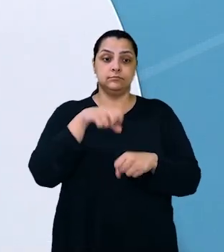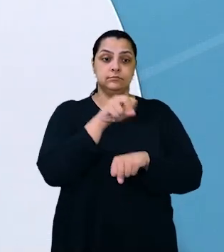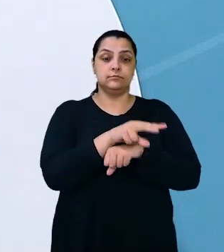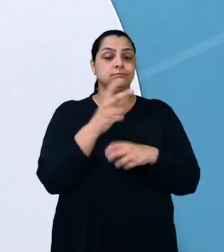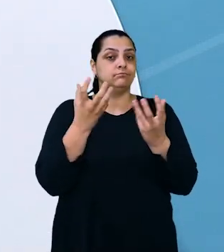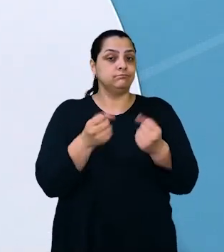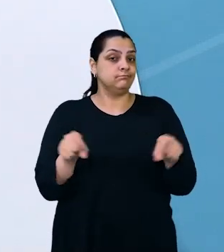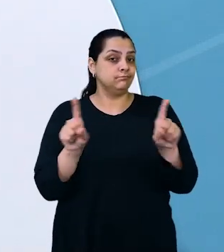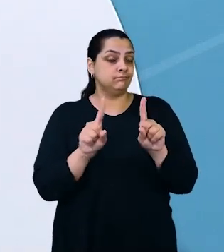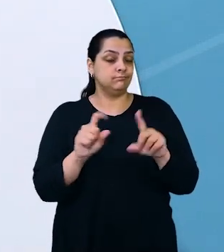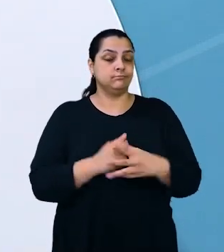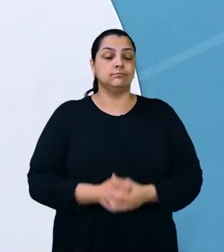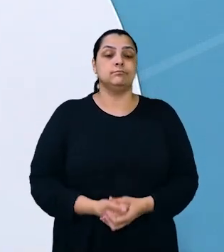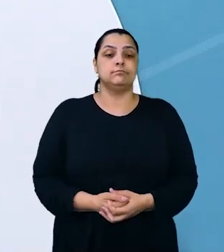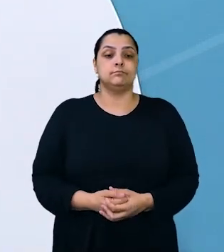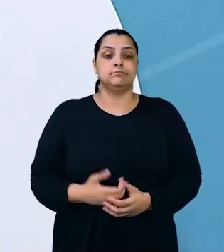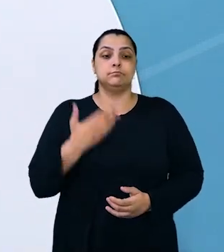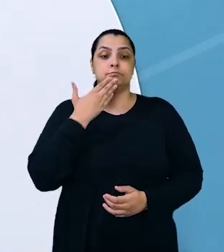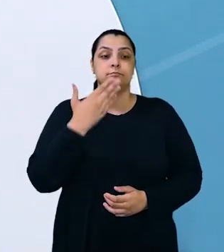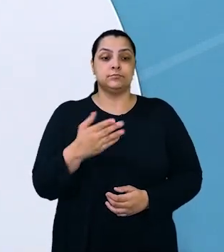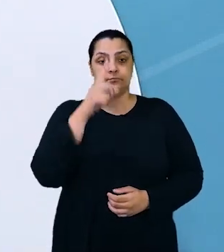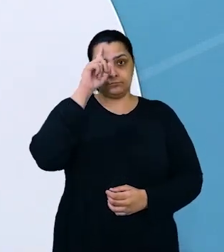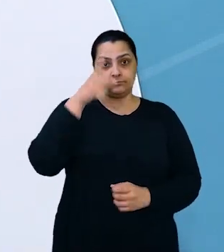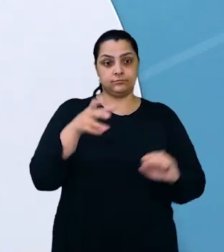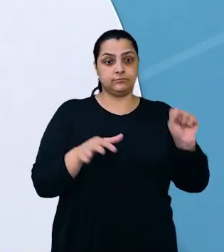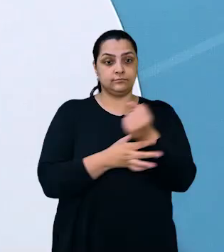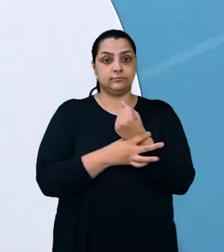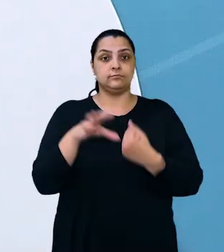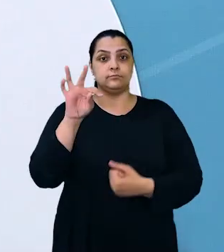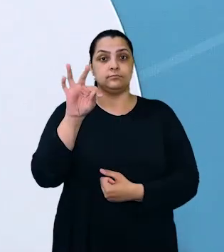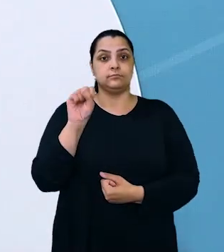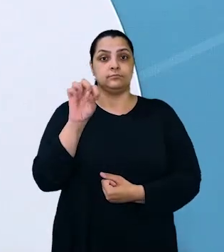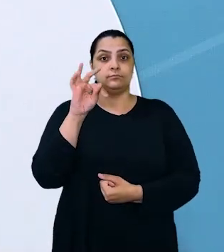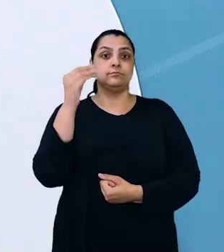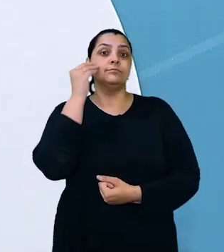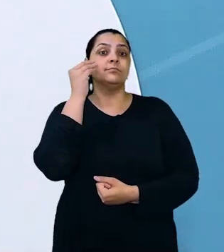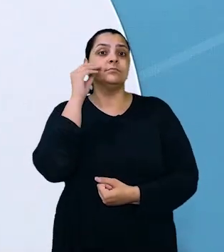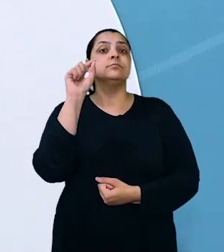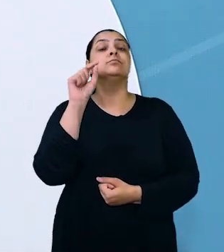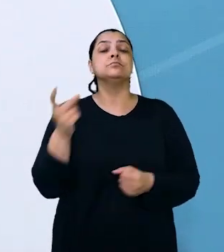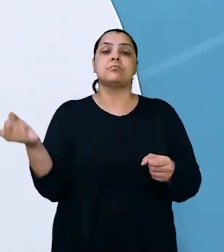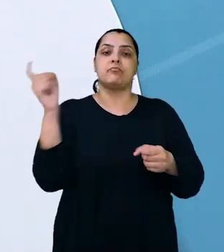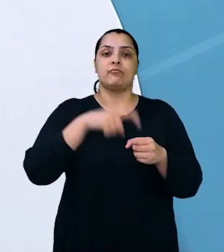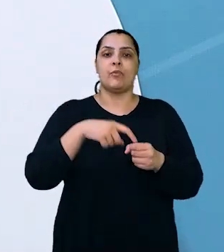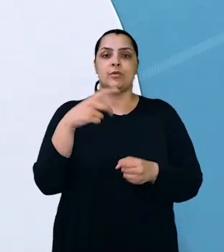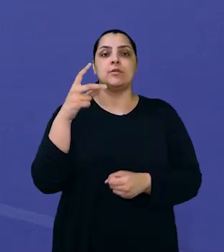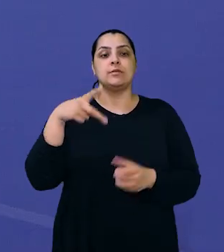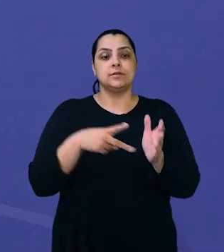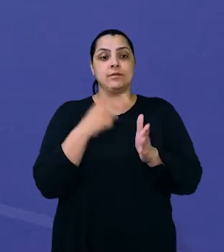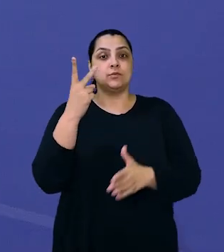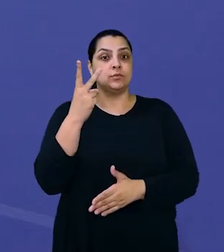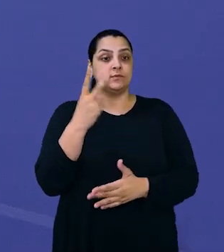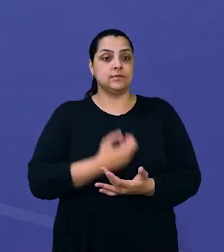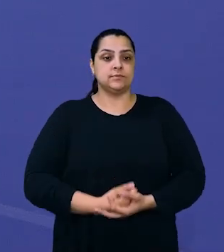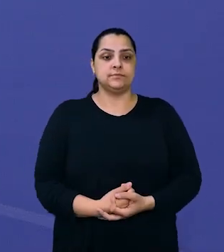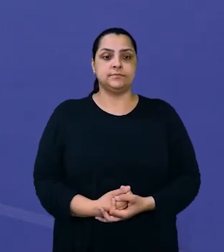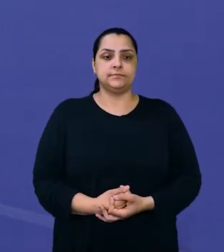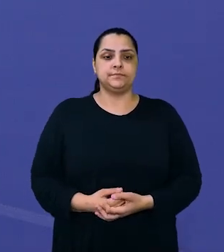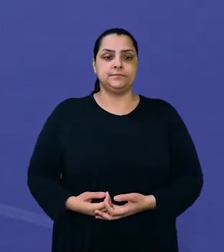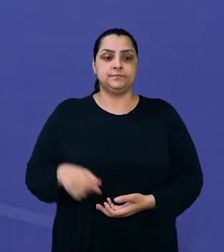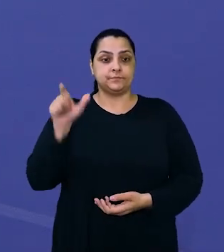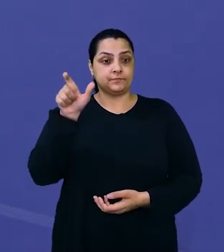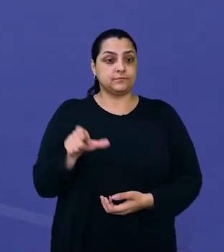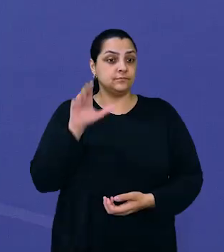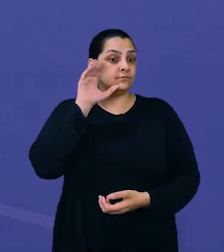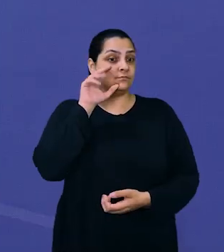emprego rejeitado. Ela entrou com mandado de segurança no TST na tentativa de ser reintegrada pela segunda vez. Para o colegiado, a